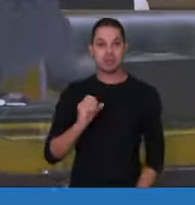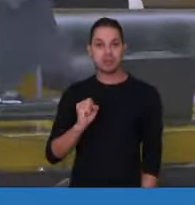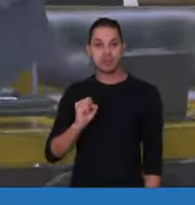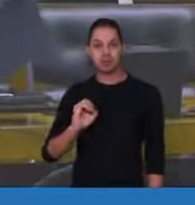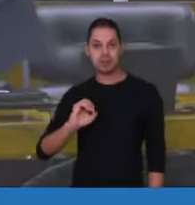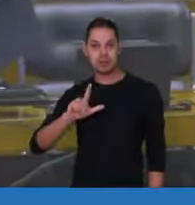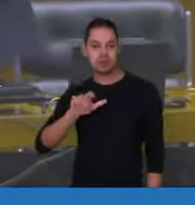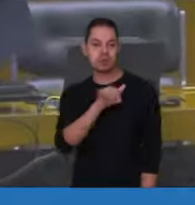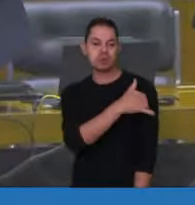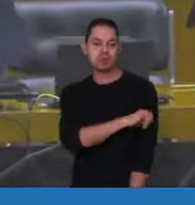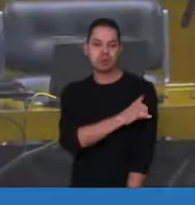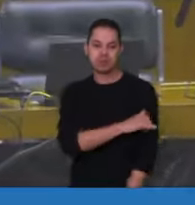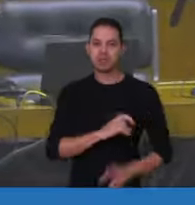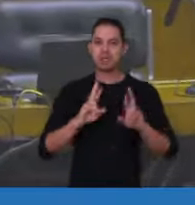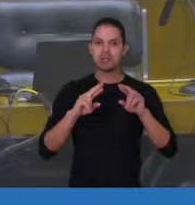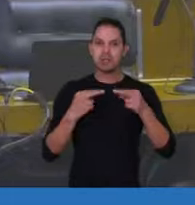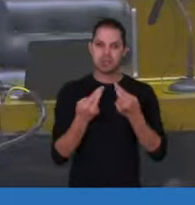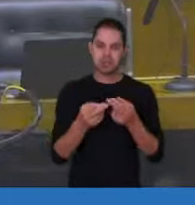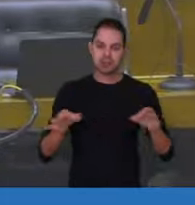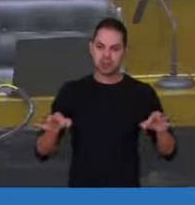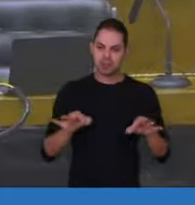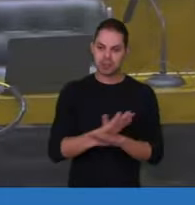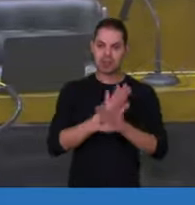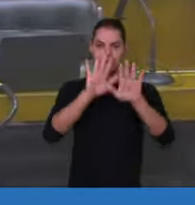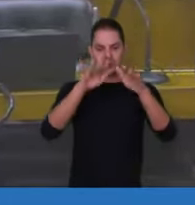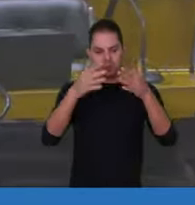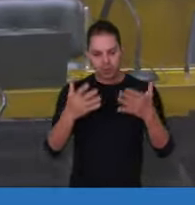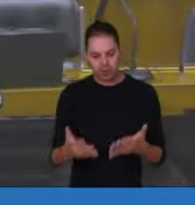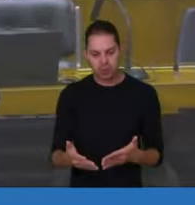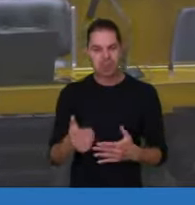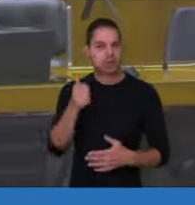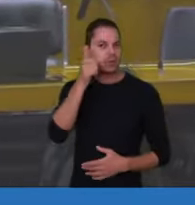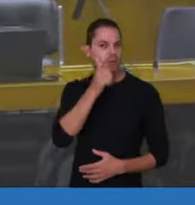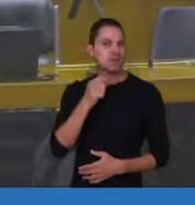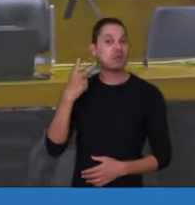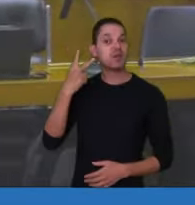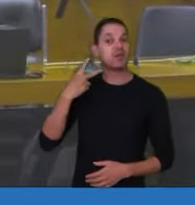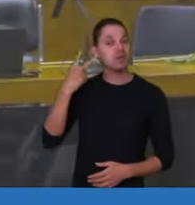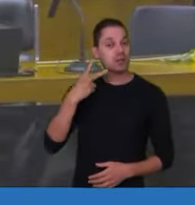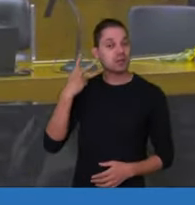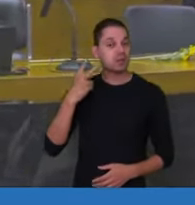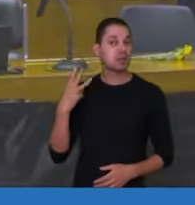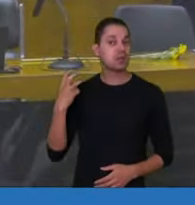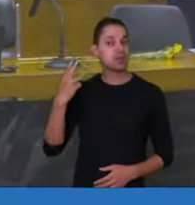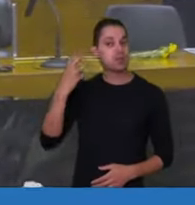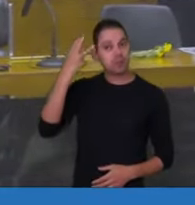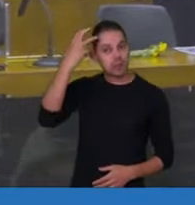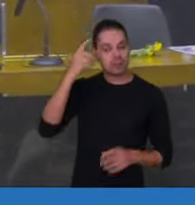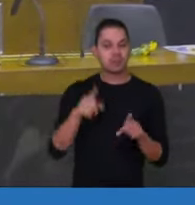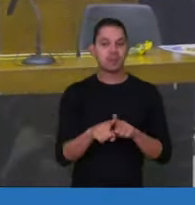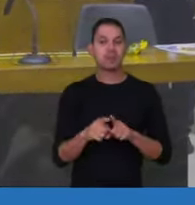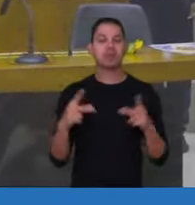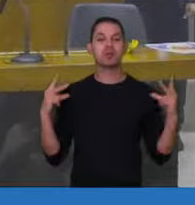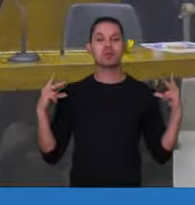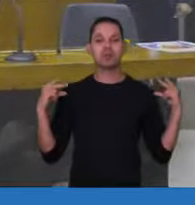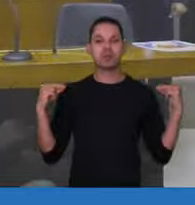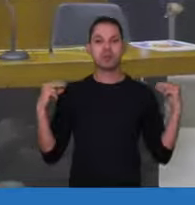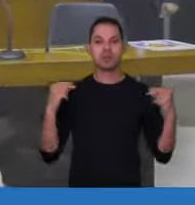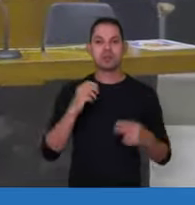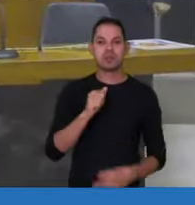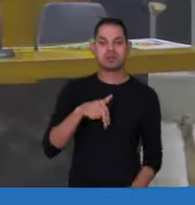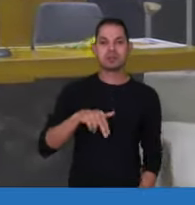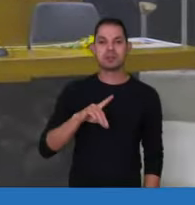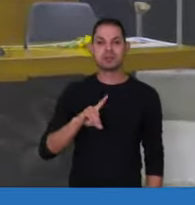da Câmara dos Deputados em homenagem à memória da vereadora Marielle Franco e do seu motorista Anderson Gomes,